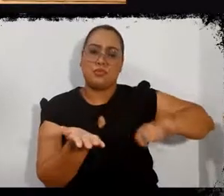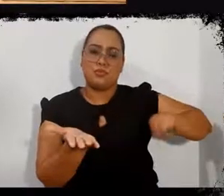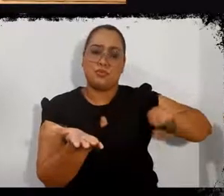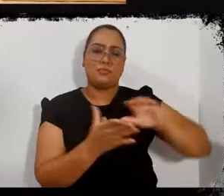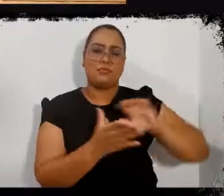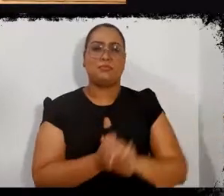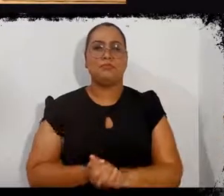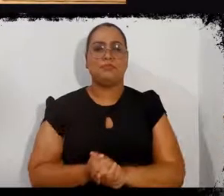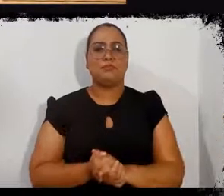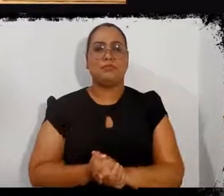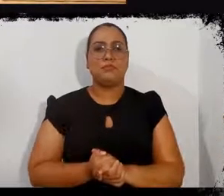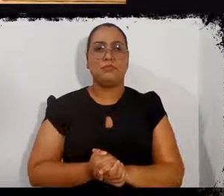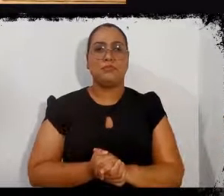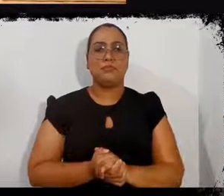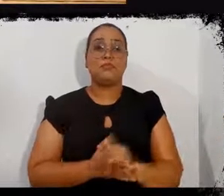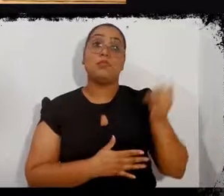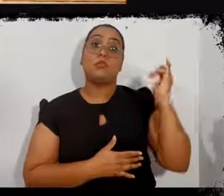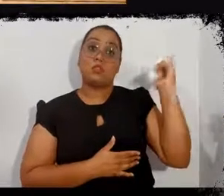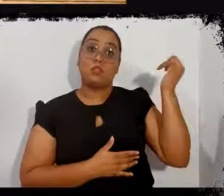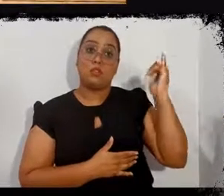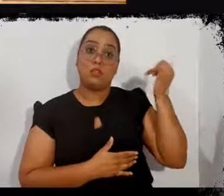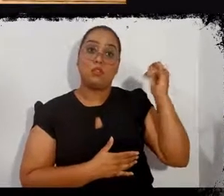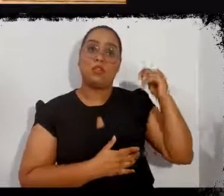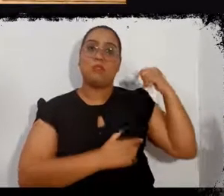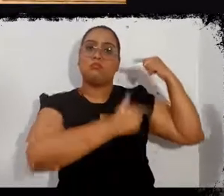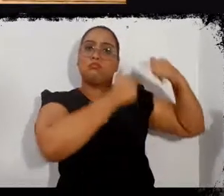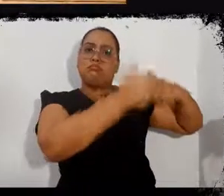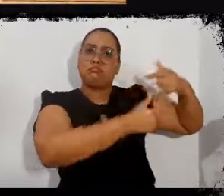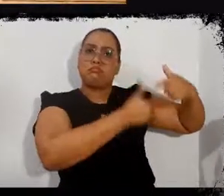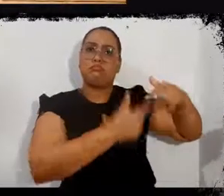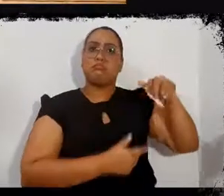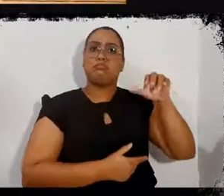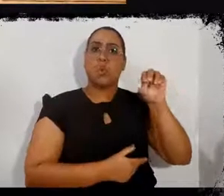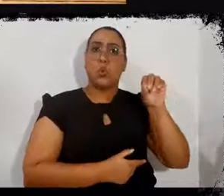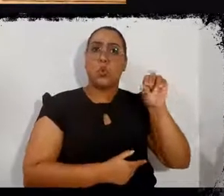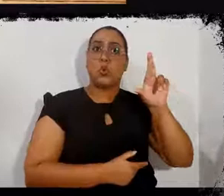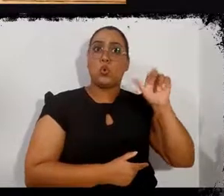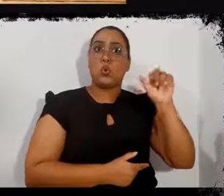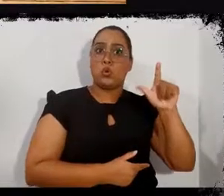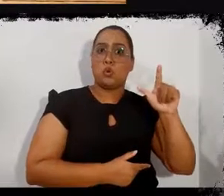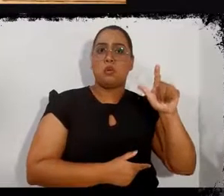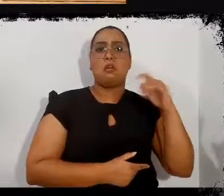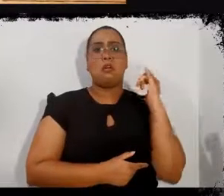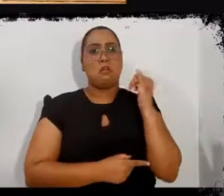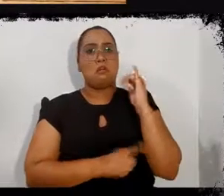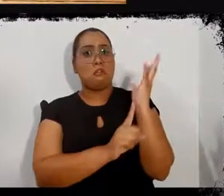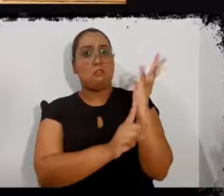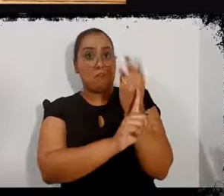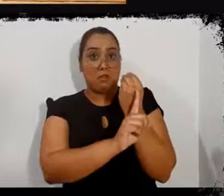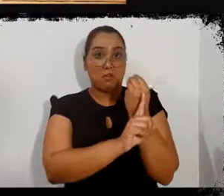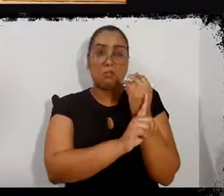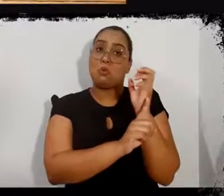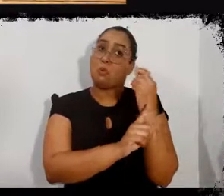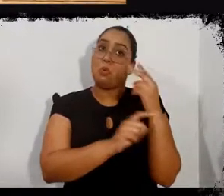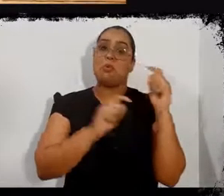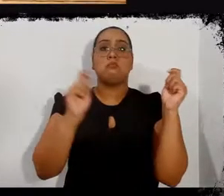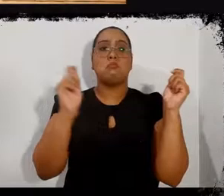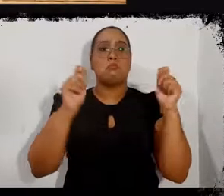As narrativas de tradição oral, fábulas e contos de fadas, que hoje